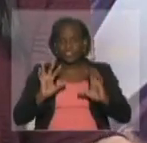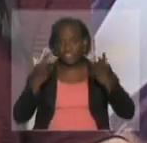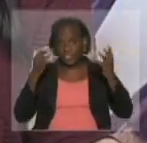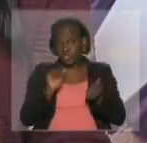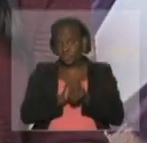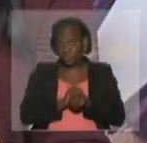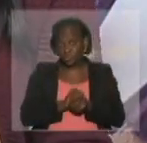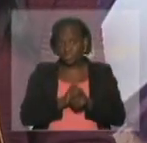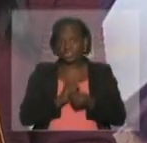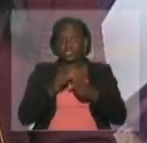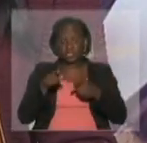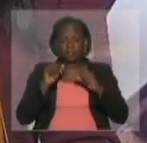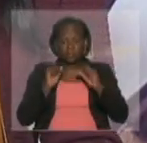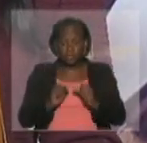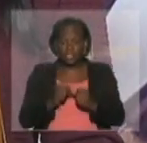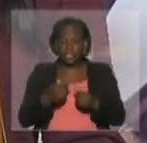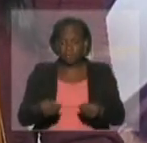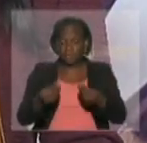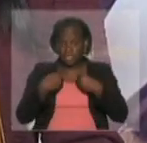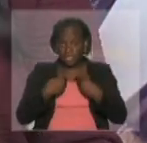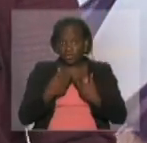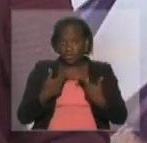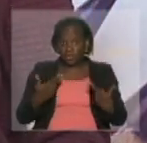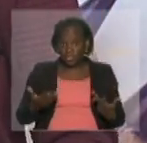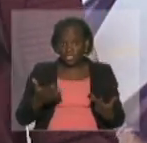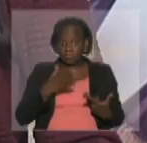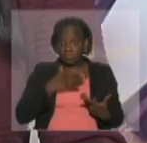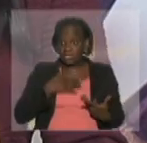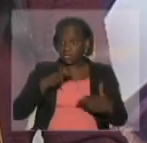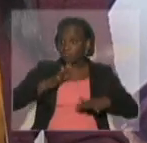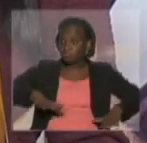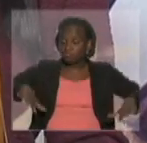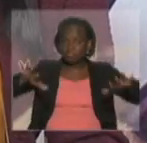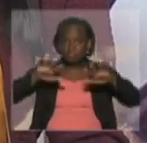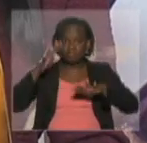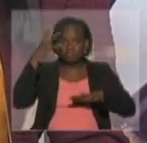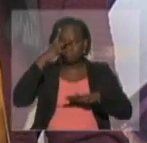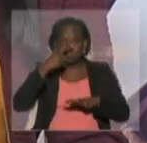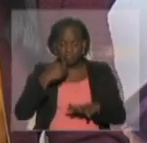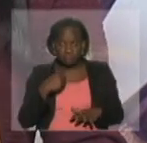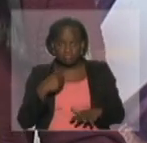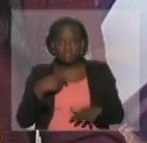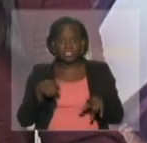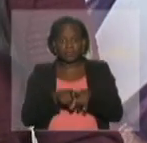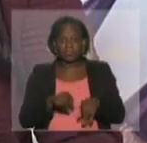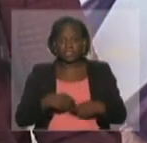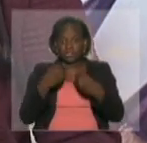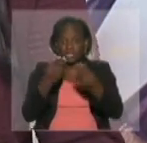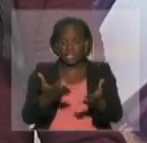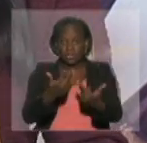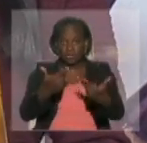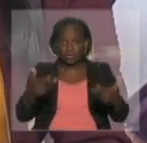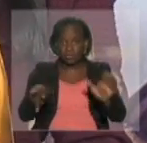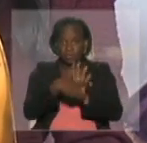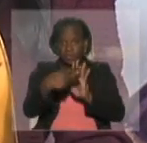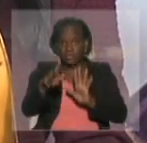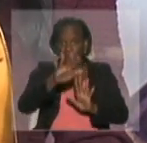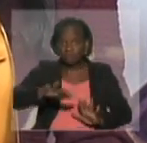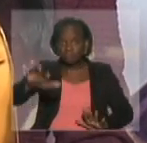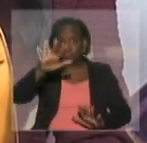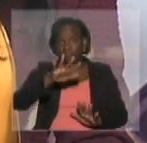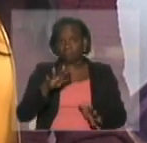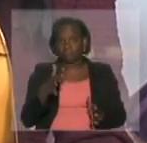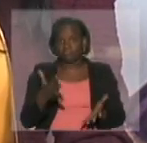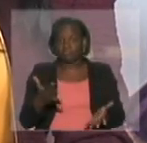juntos. E você pode deixar coisas na minha paisagem, no meu mundo, e eu deixo coisas no seu mundo também.